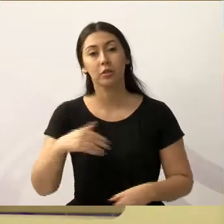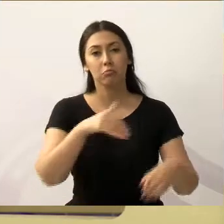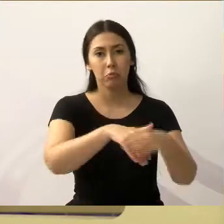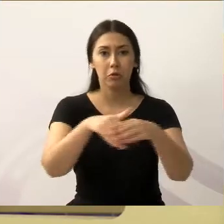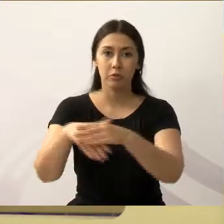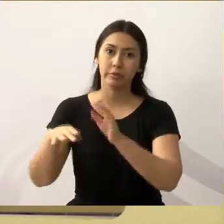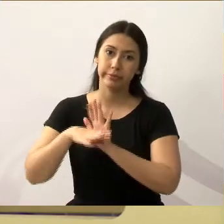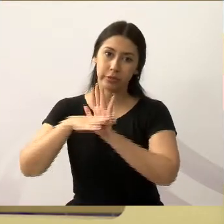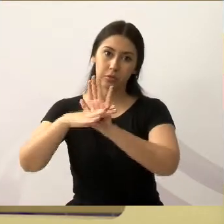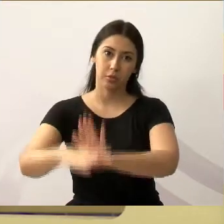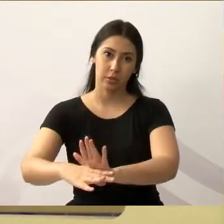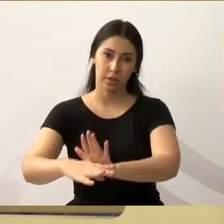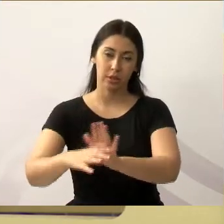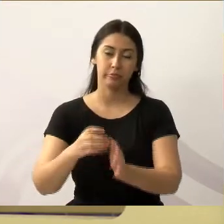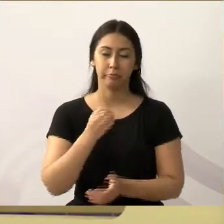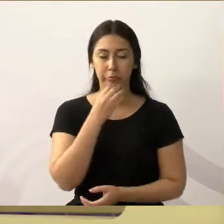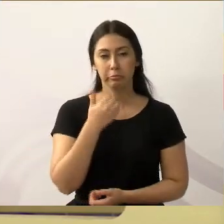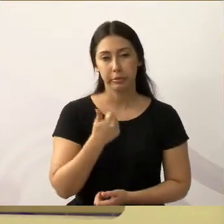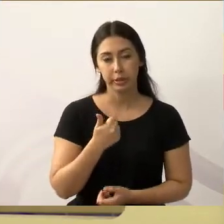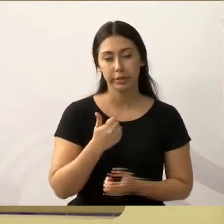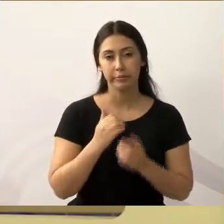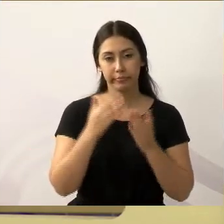essas condições. Tá bem? Muito obrigada.